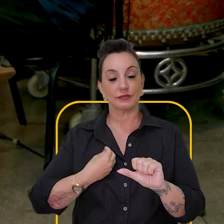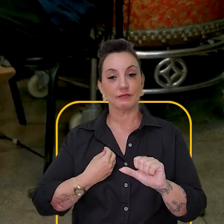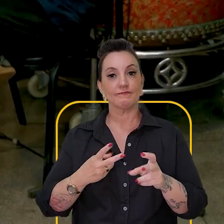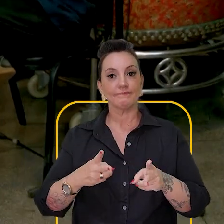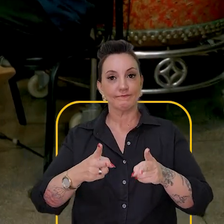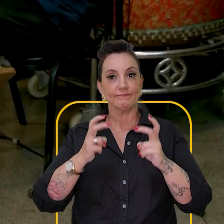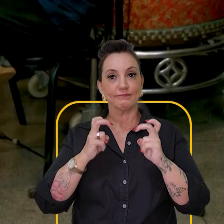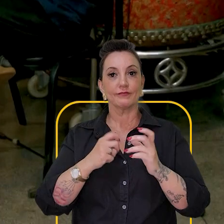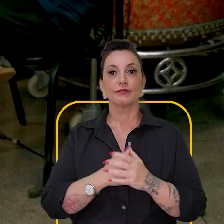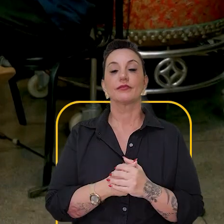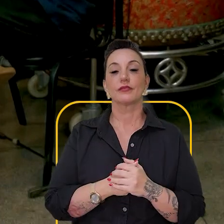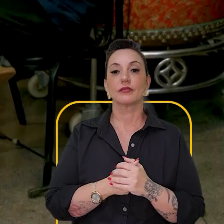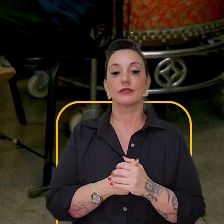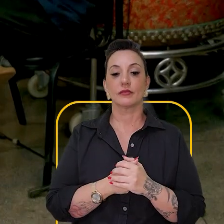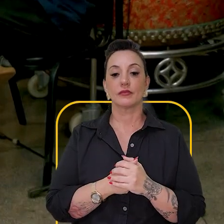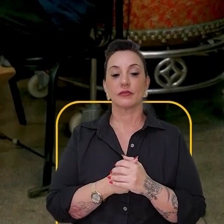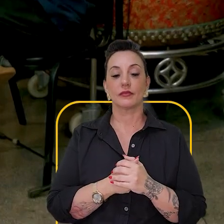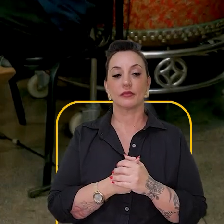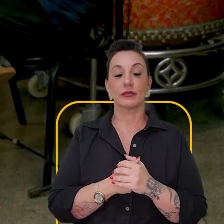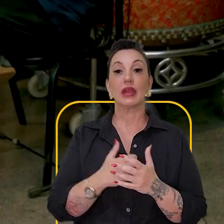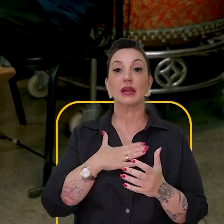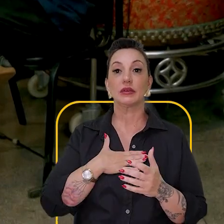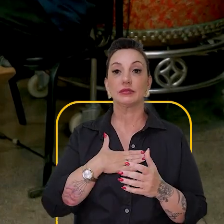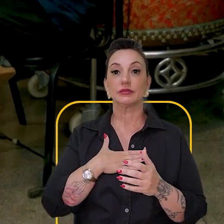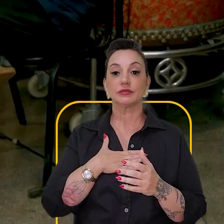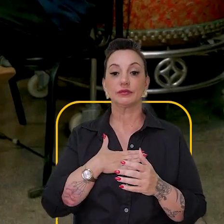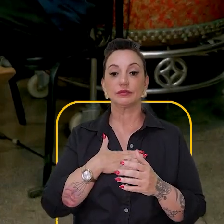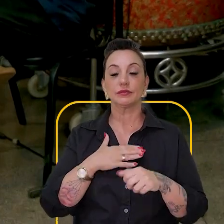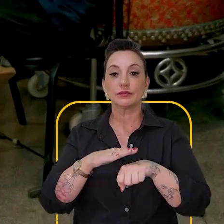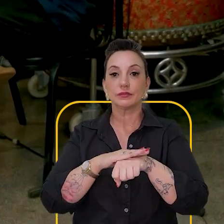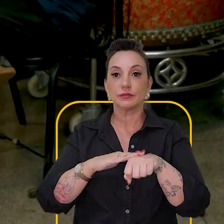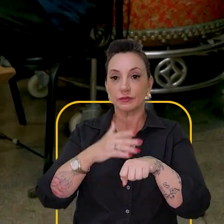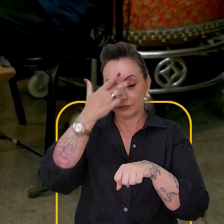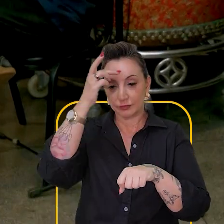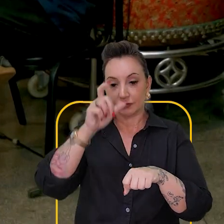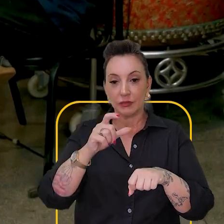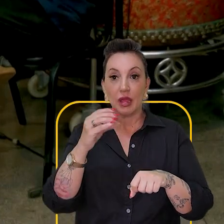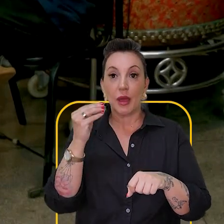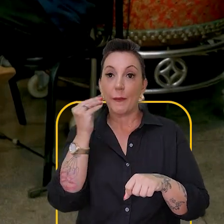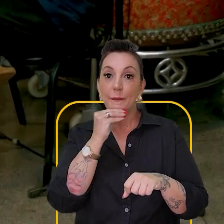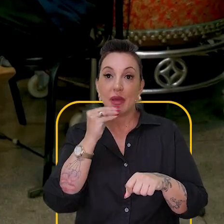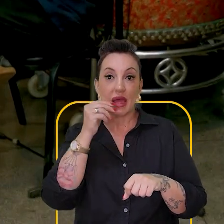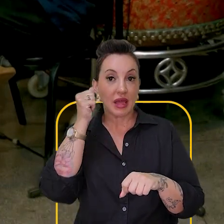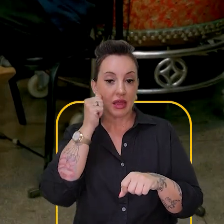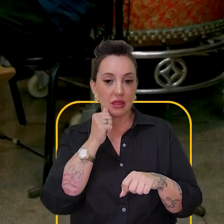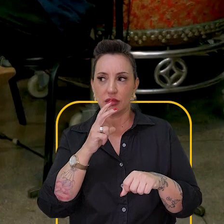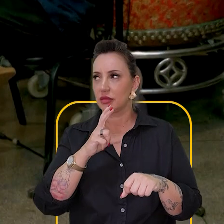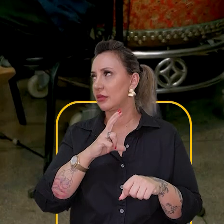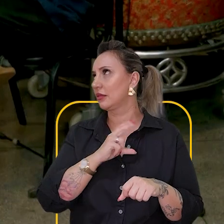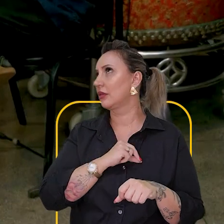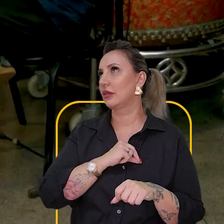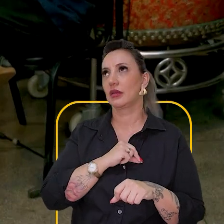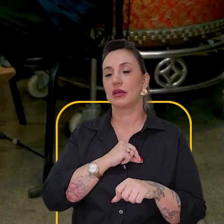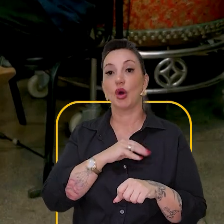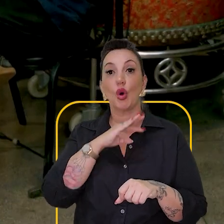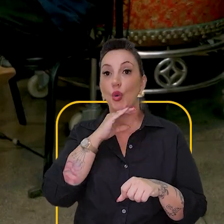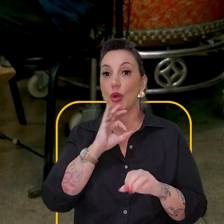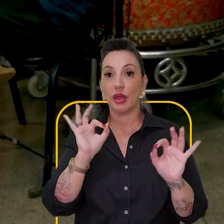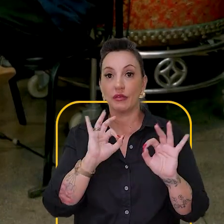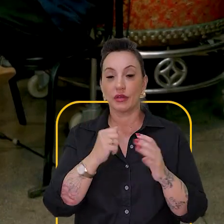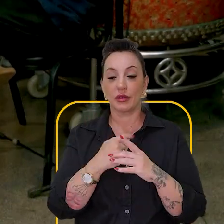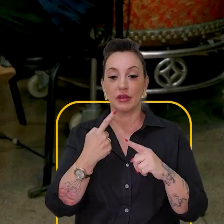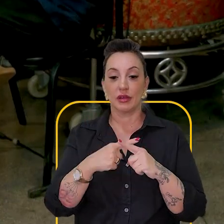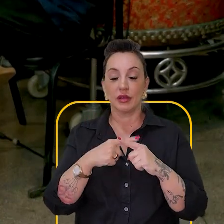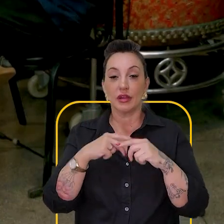minha visão para eu conversar com alguém sei lá para quar uma menina Nossa isso era terrível